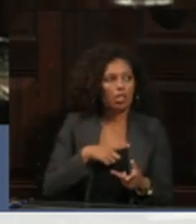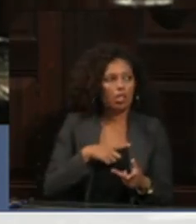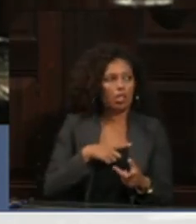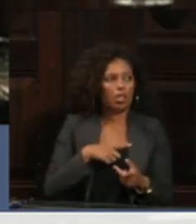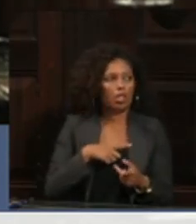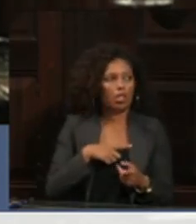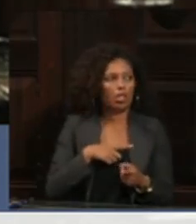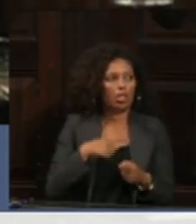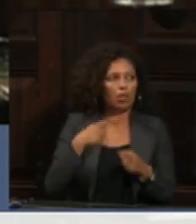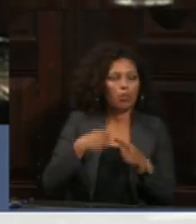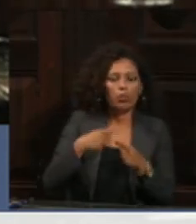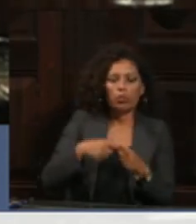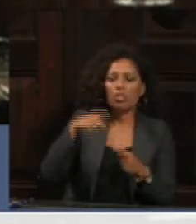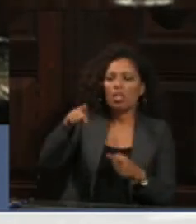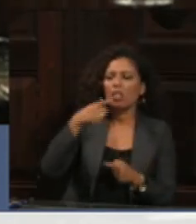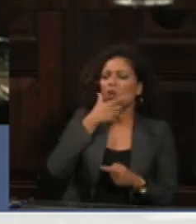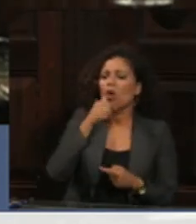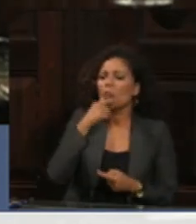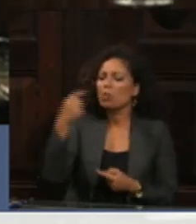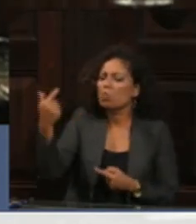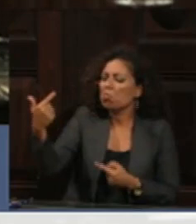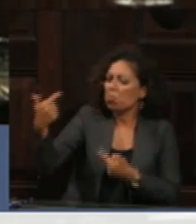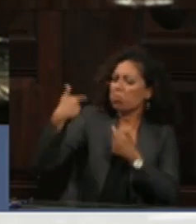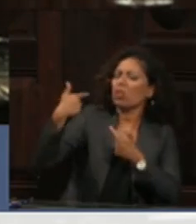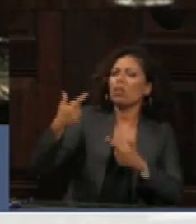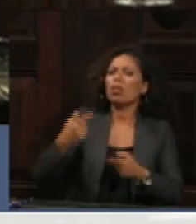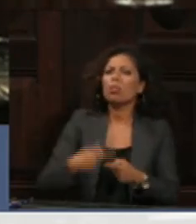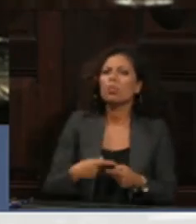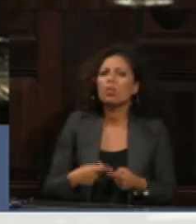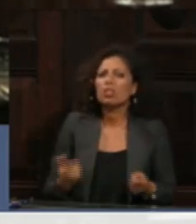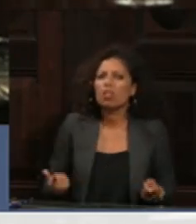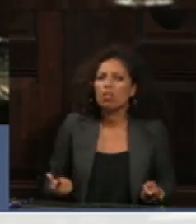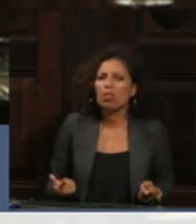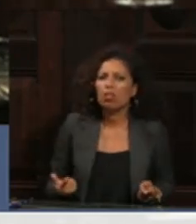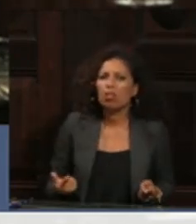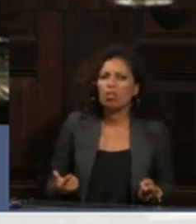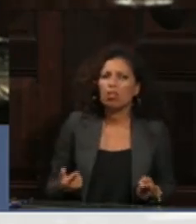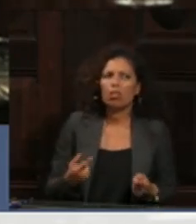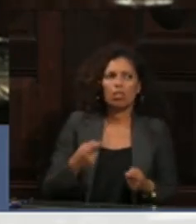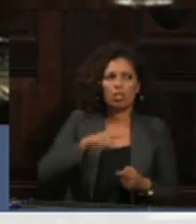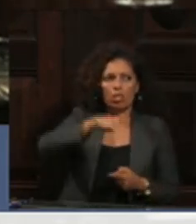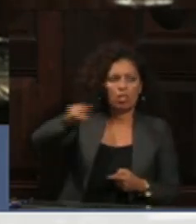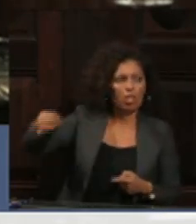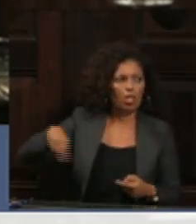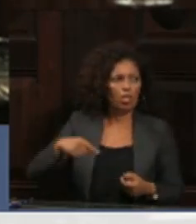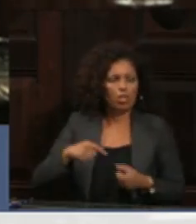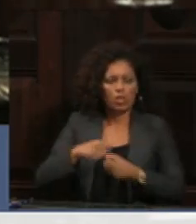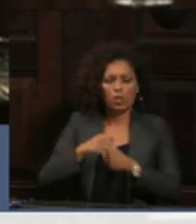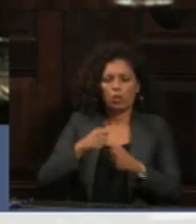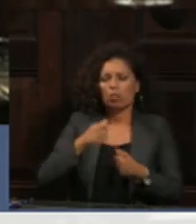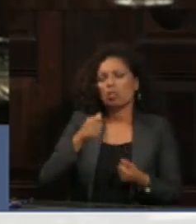Senhor atirou em mim? Que sejam sufocados até a morte,